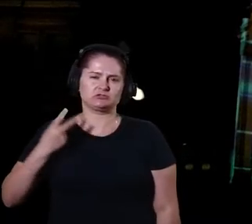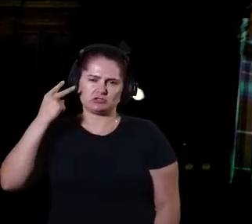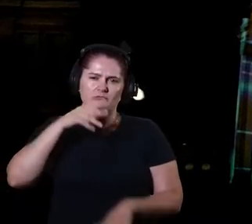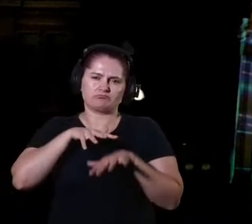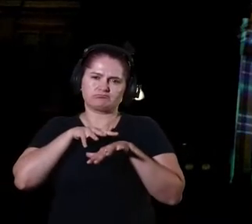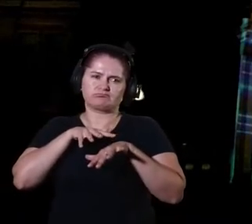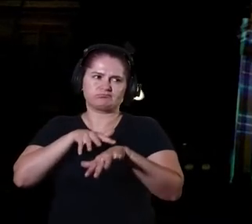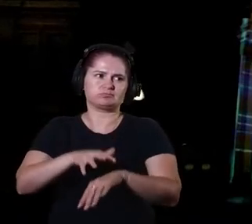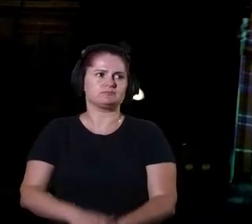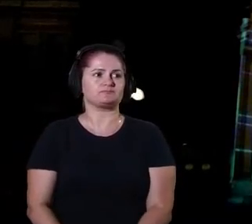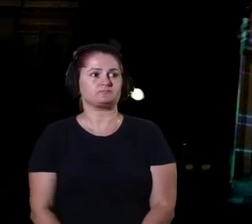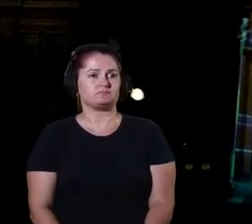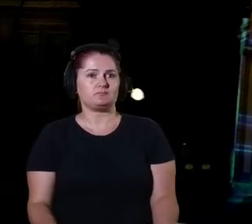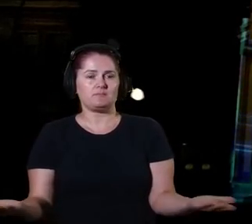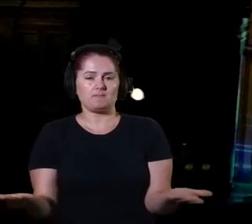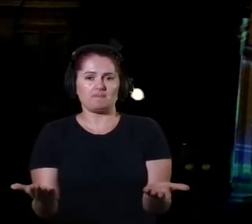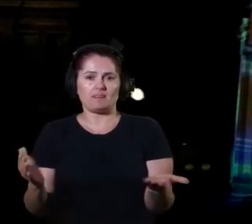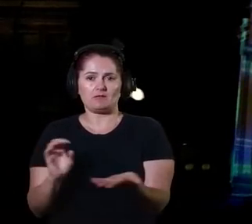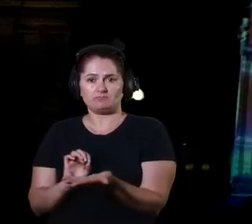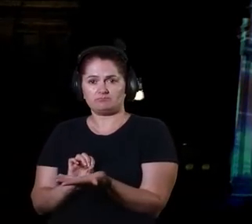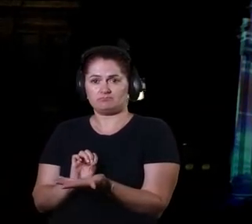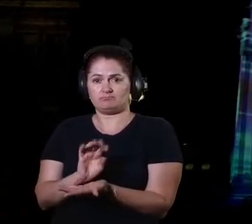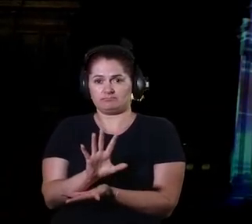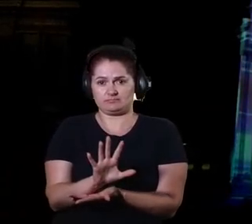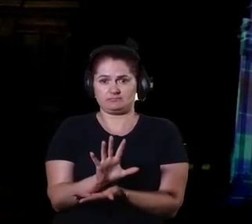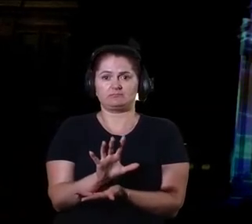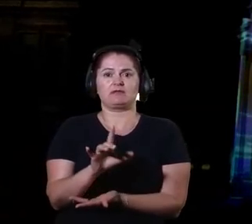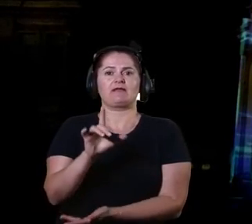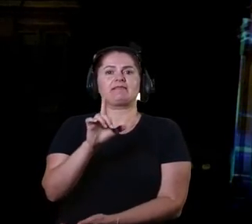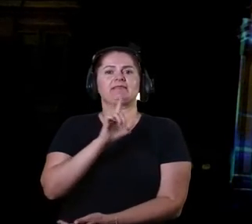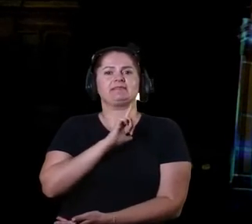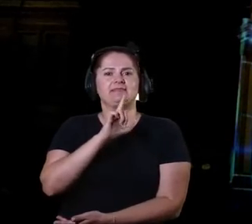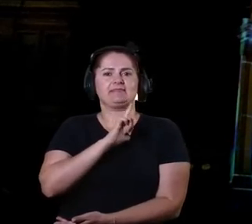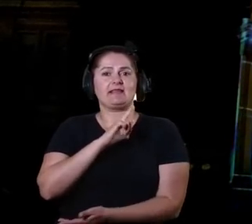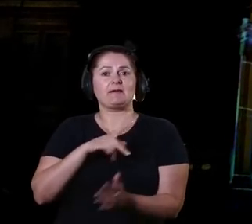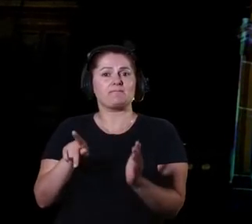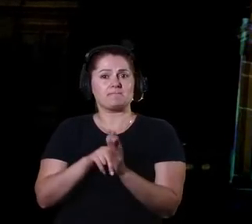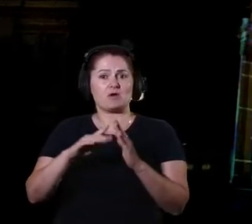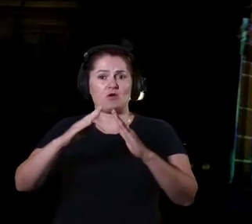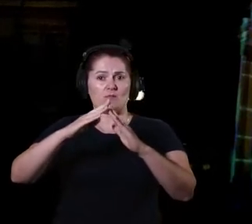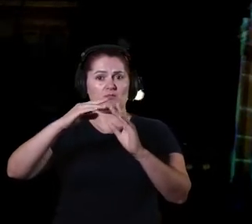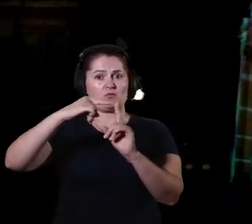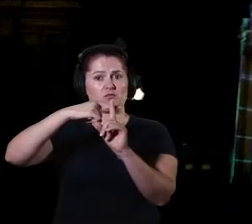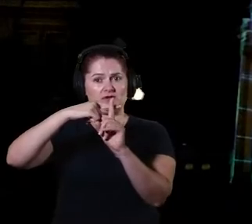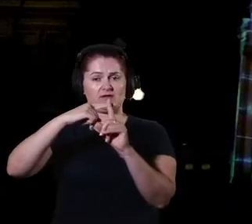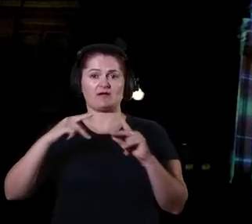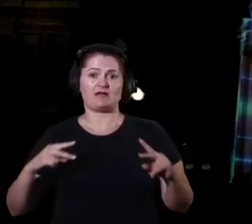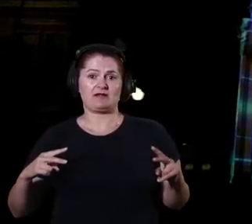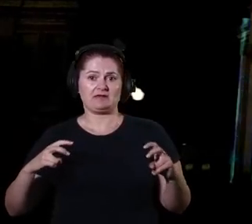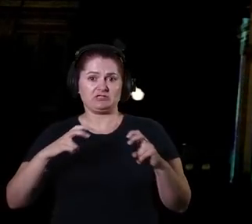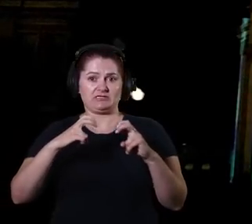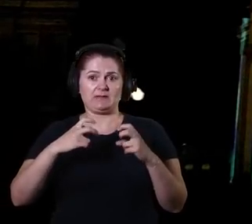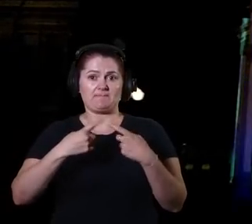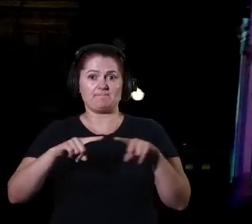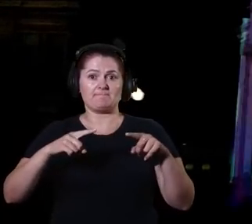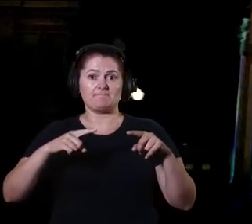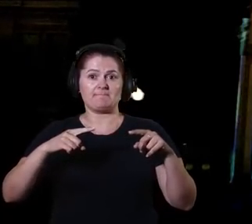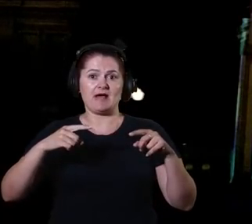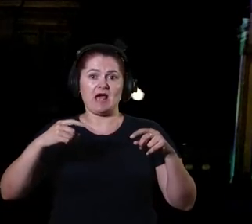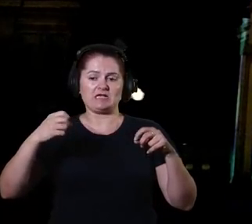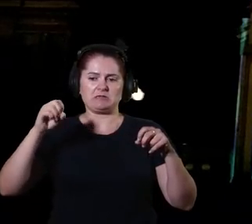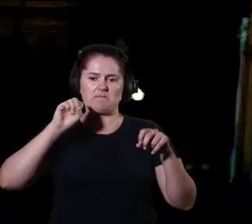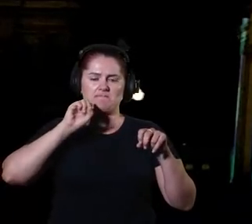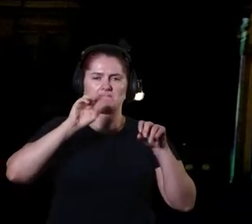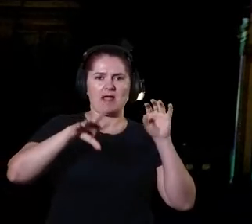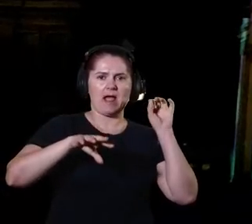porque a projeção, ela é liberada através da catedral, mas as luzes do som e luz e da